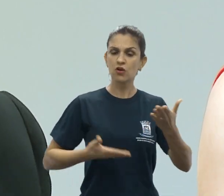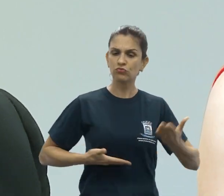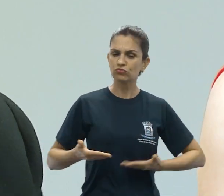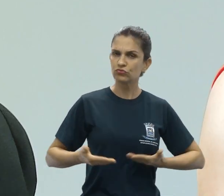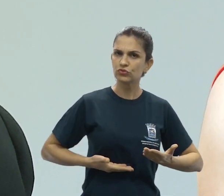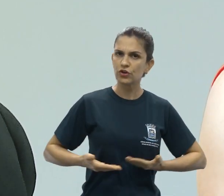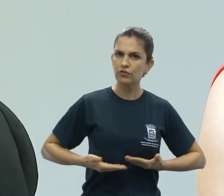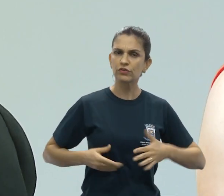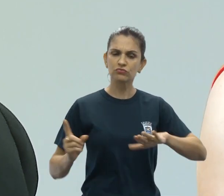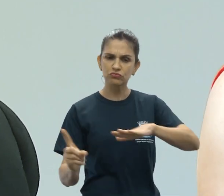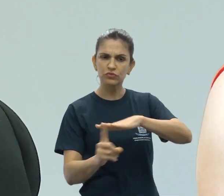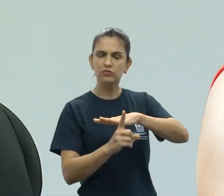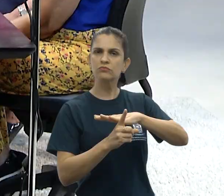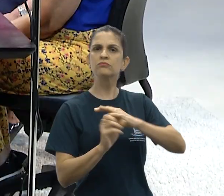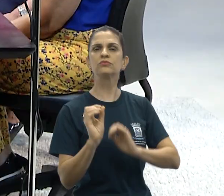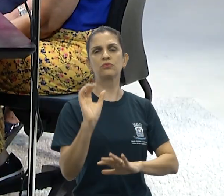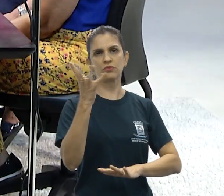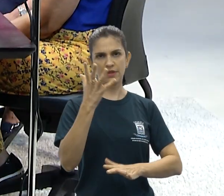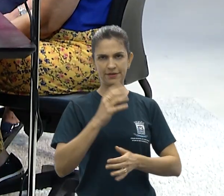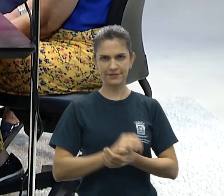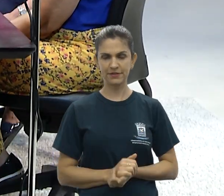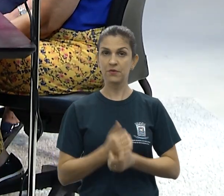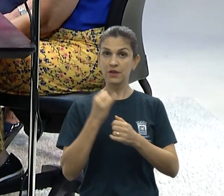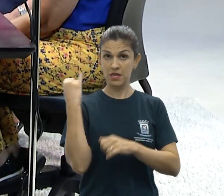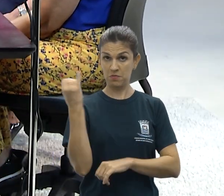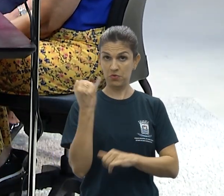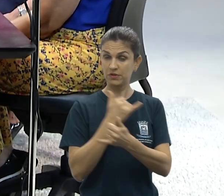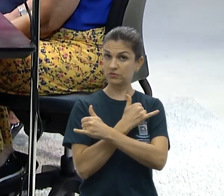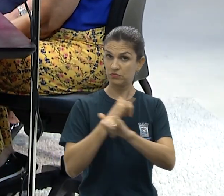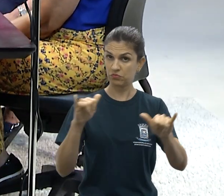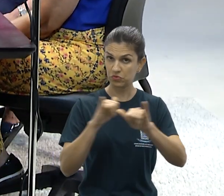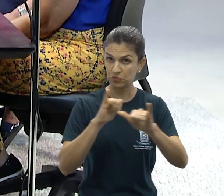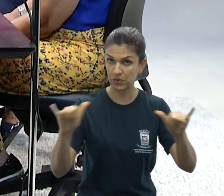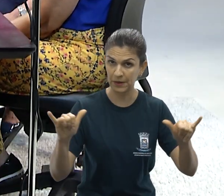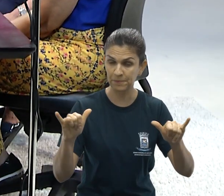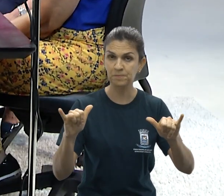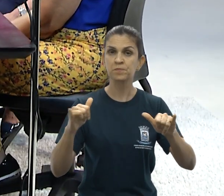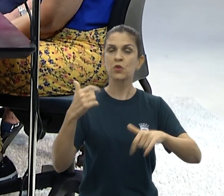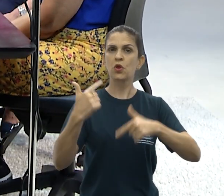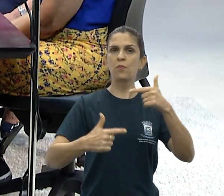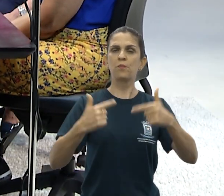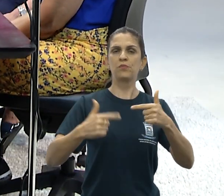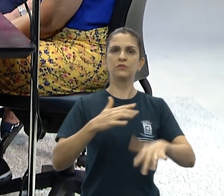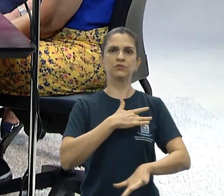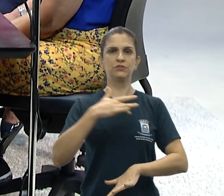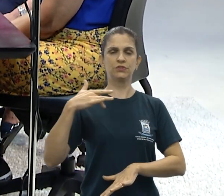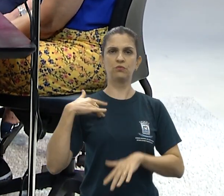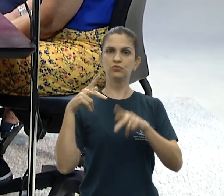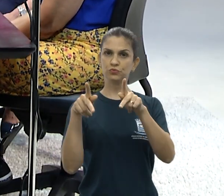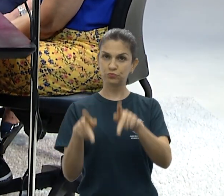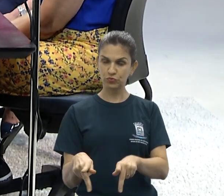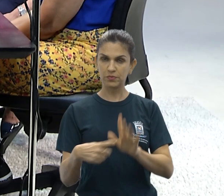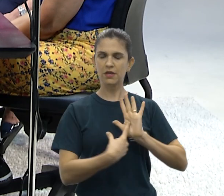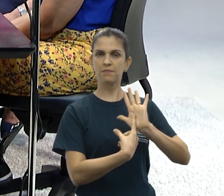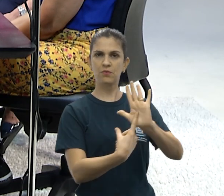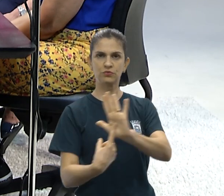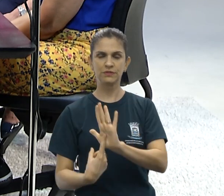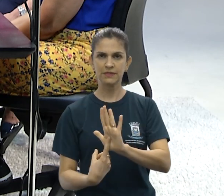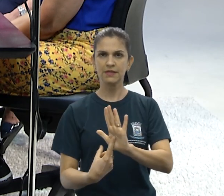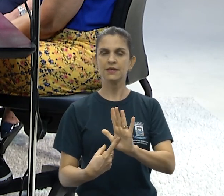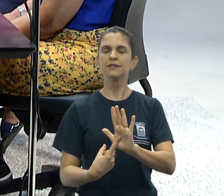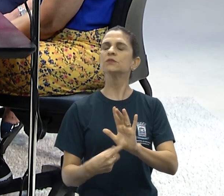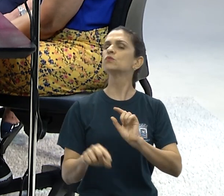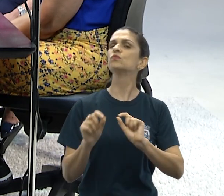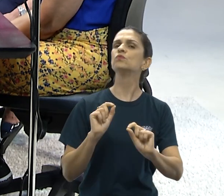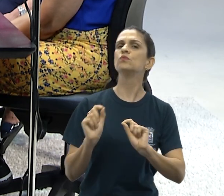gente quis fazer esse podcast, tratando desta questão como política de saúde pública e mostrando para as pessoas, primeiro, que